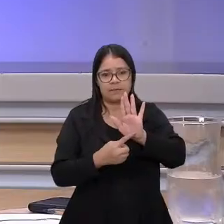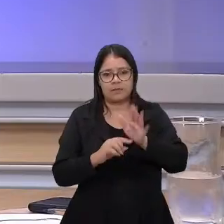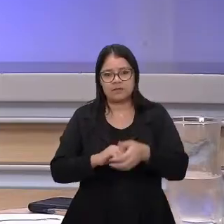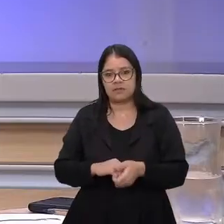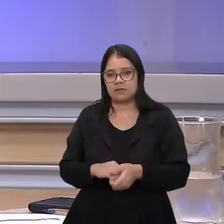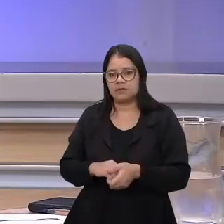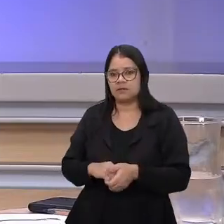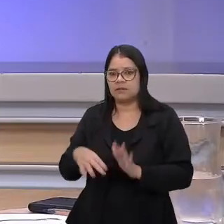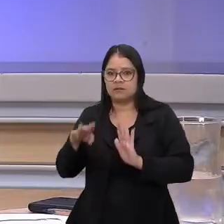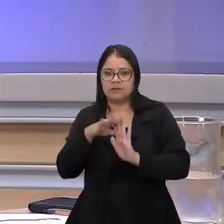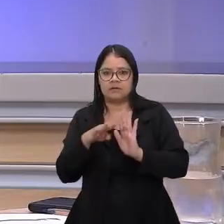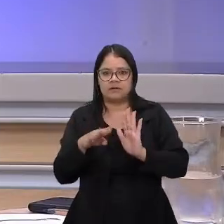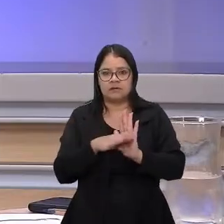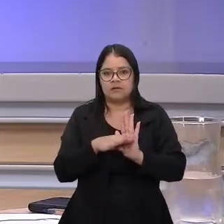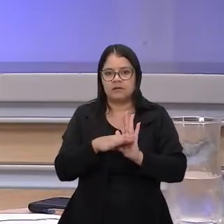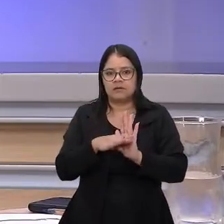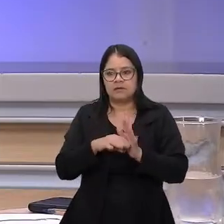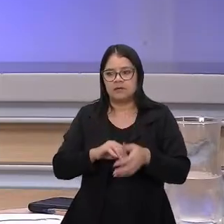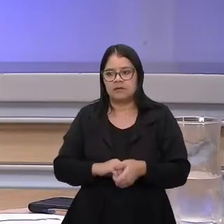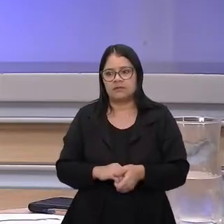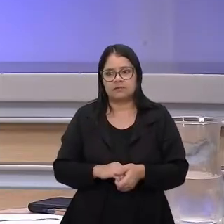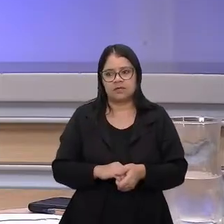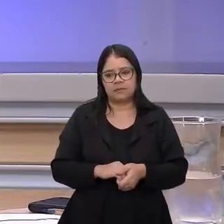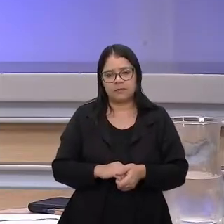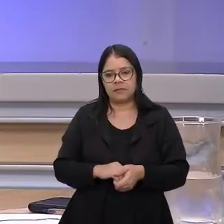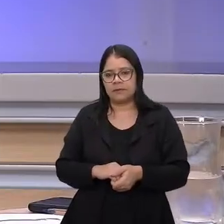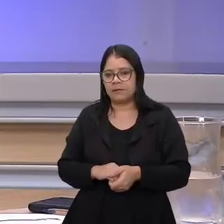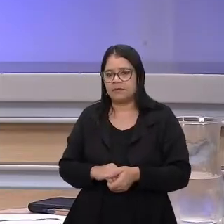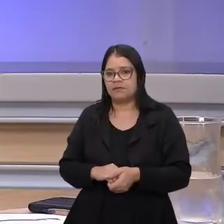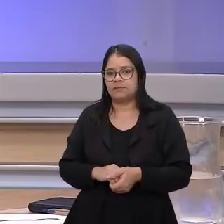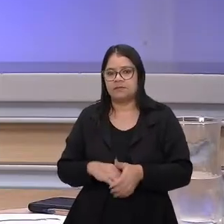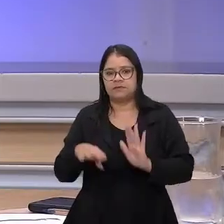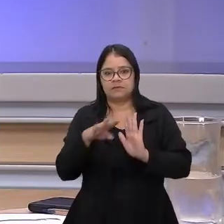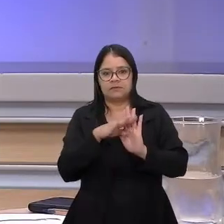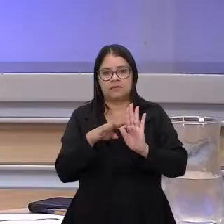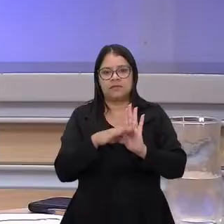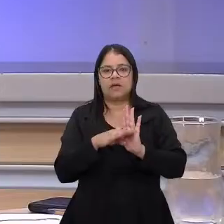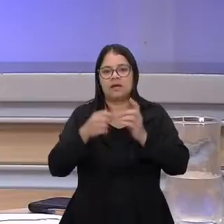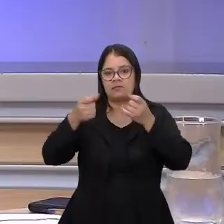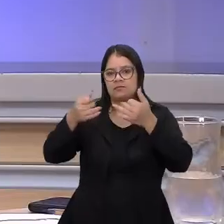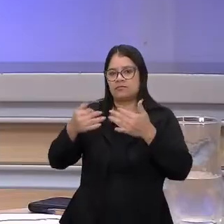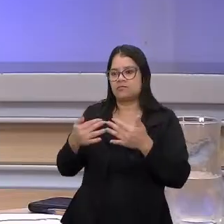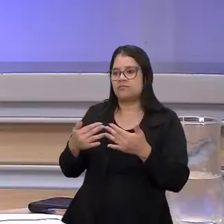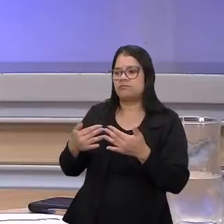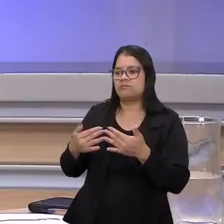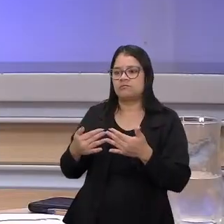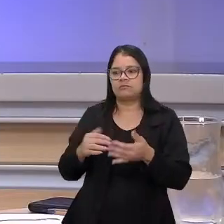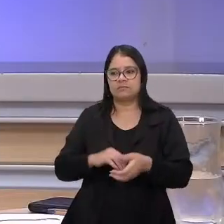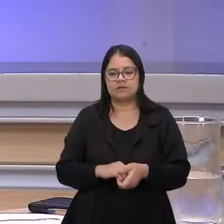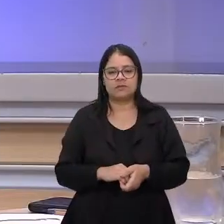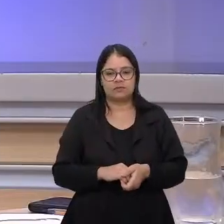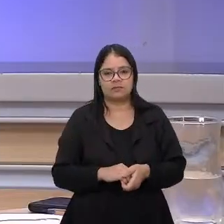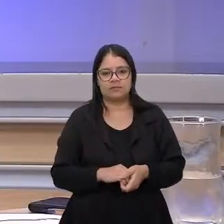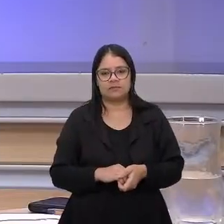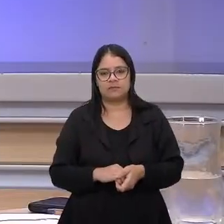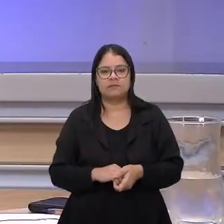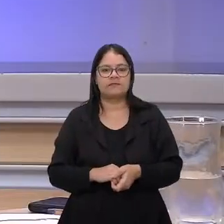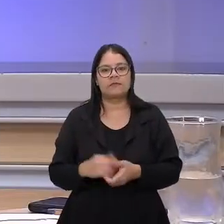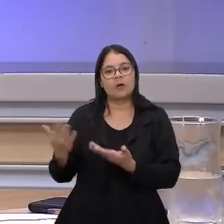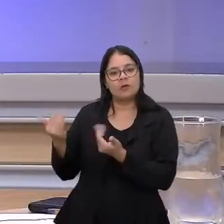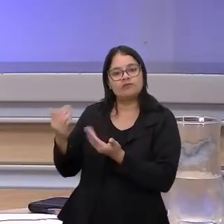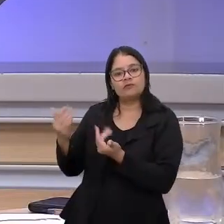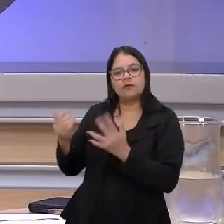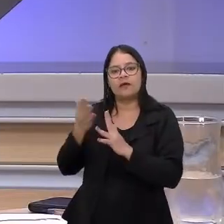eixo Territórios Saudáveis da 5ª CNI-JMA, Conferência Nacional Infanto-Juvenil pelo